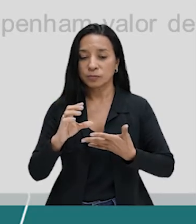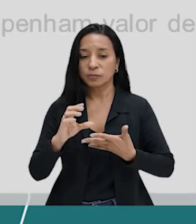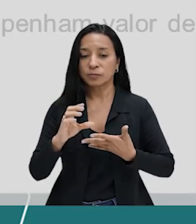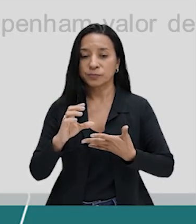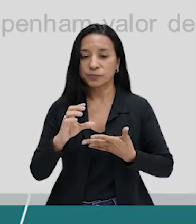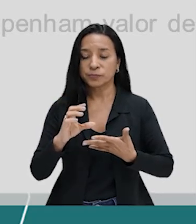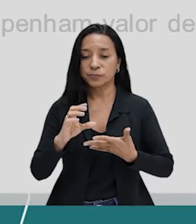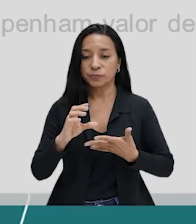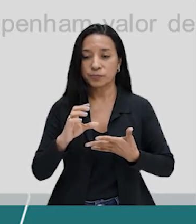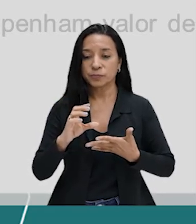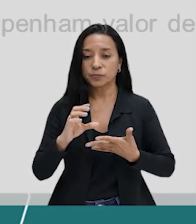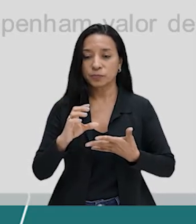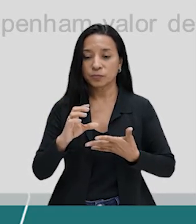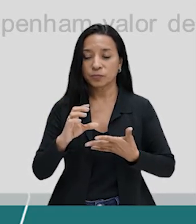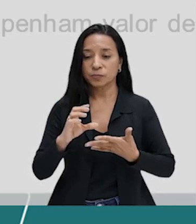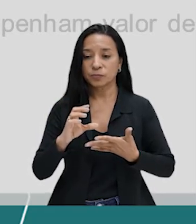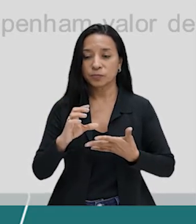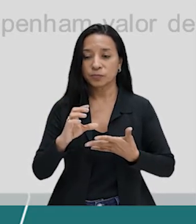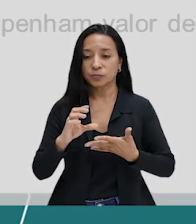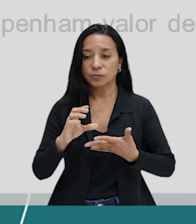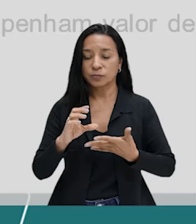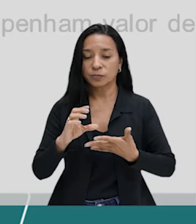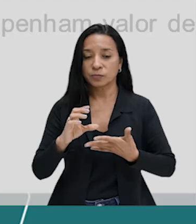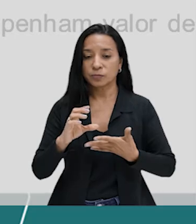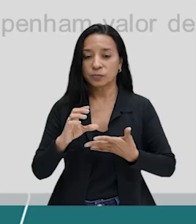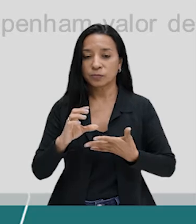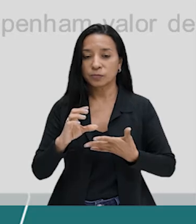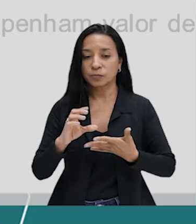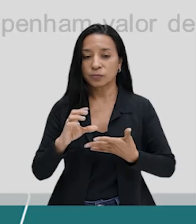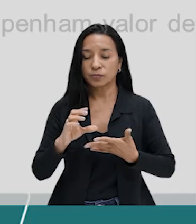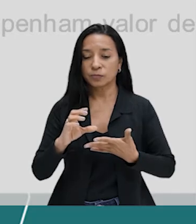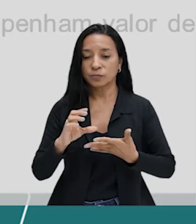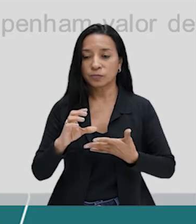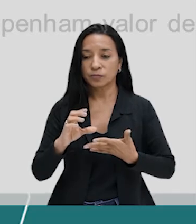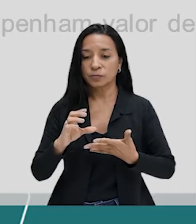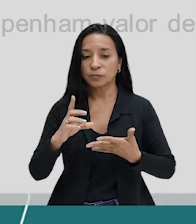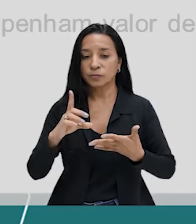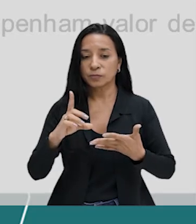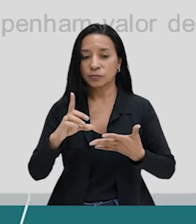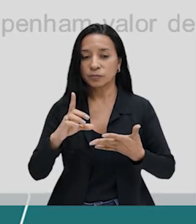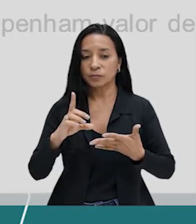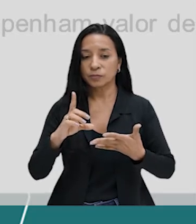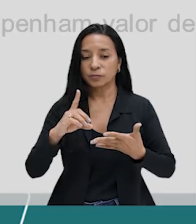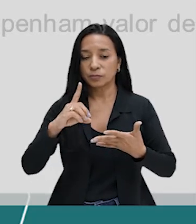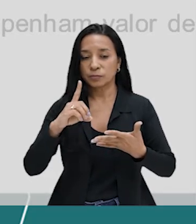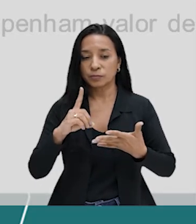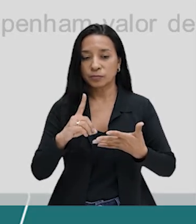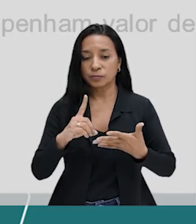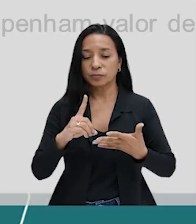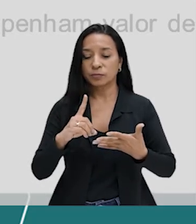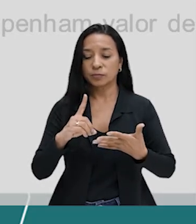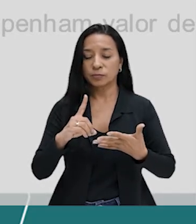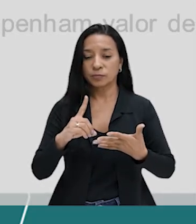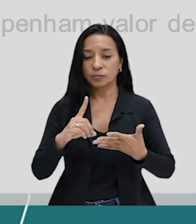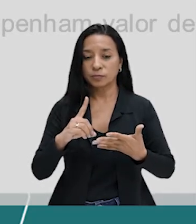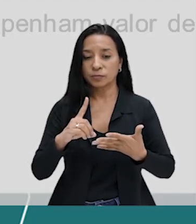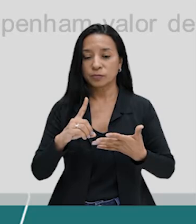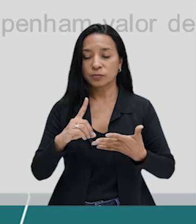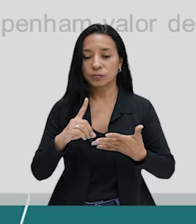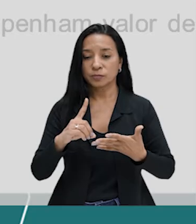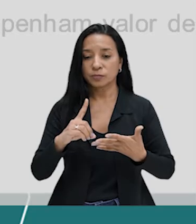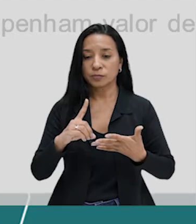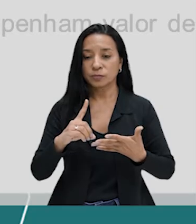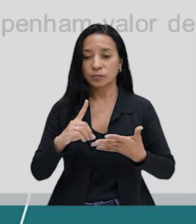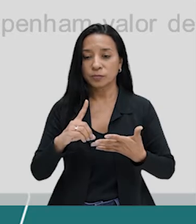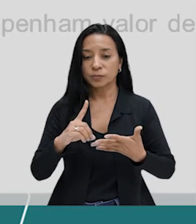de palavra que vem antes do substantivo, indicando se ele é determinado ou indeterminado. Classe de palavra invariável